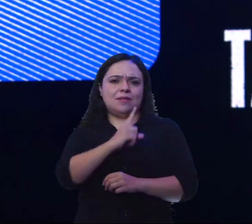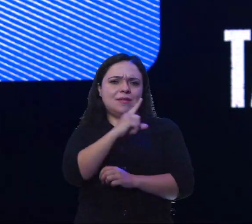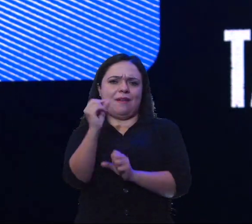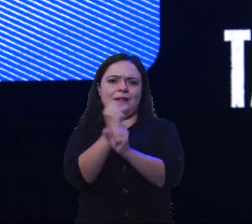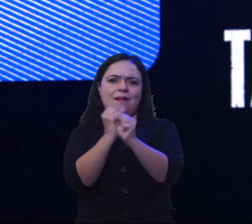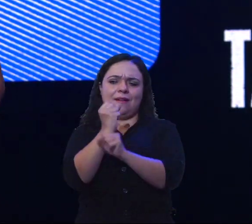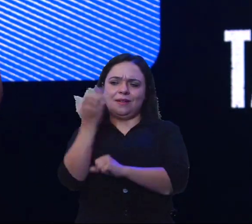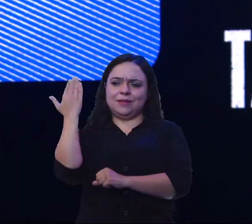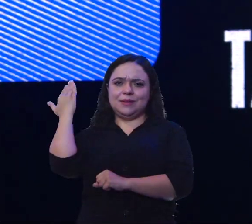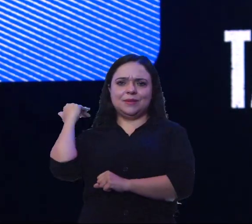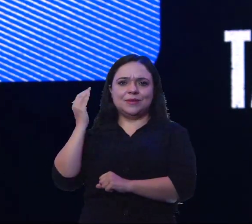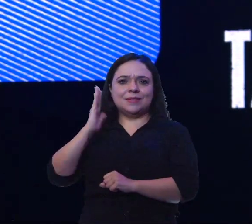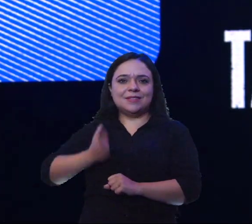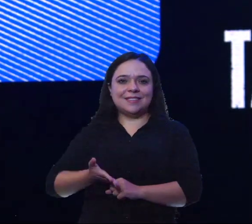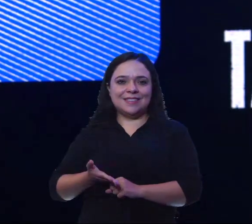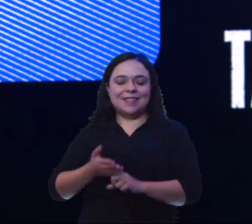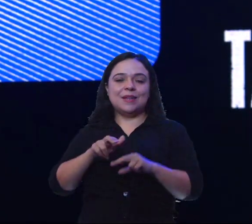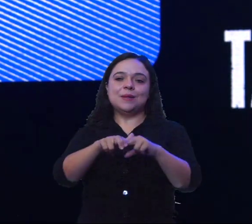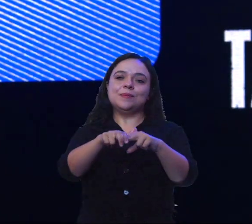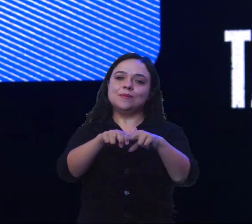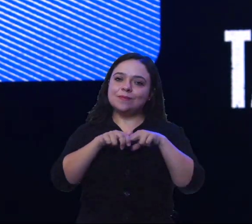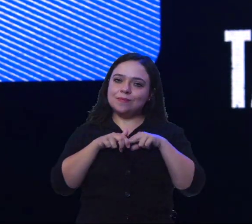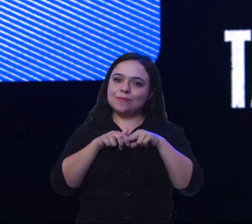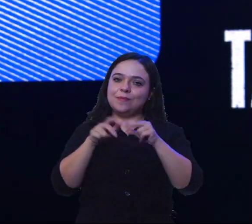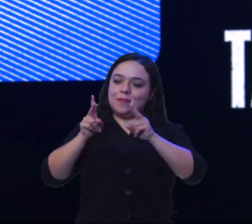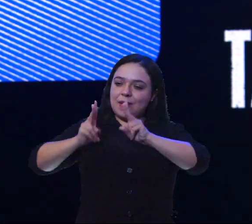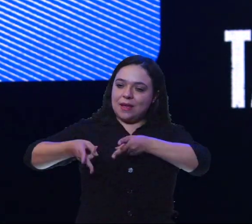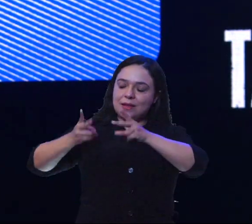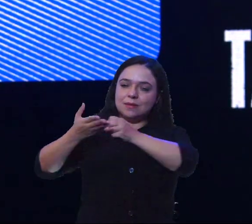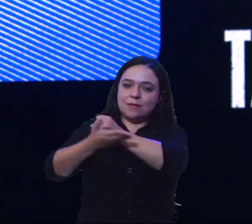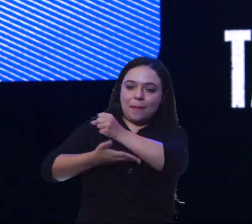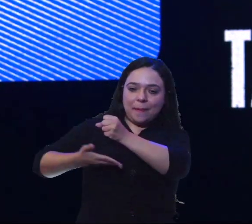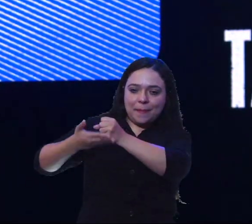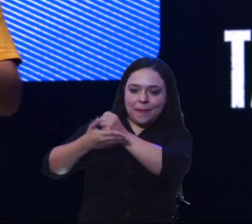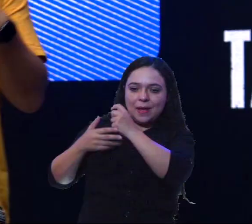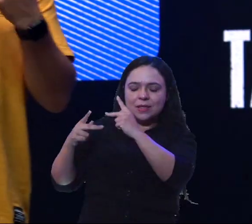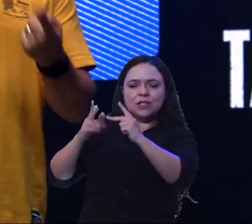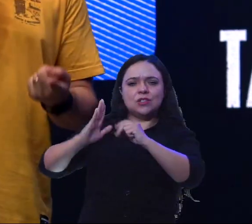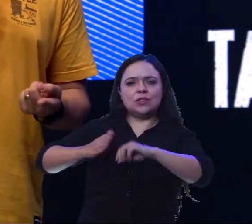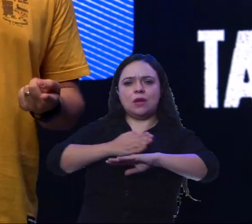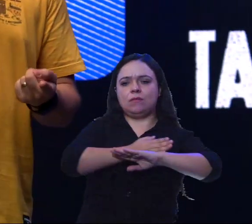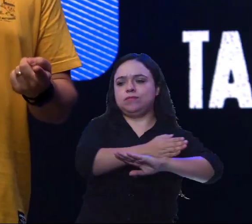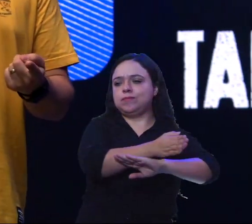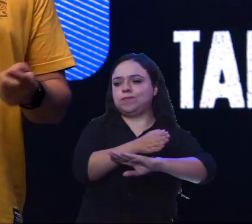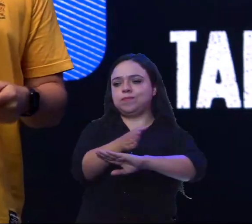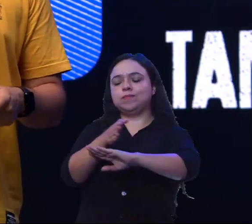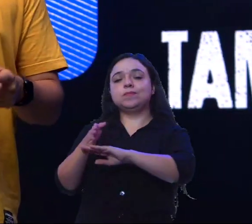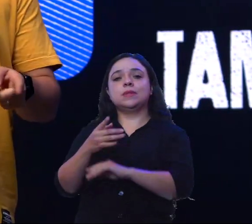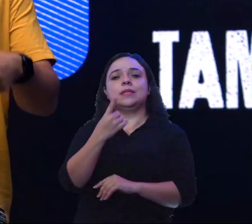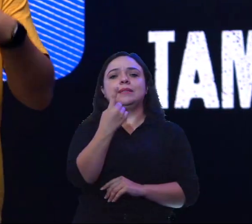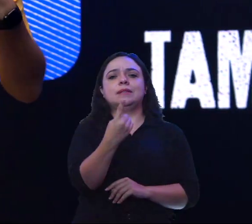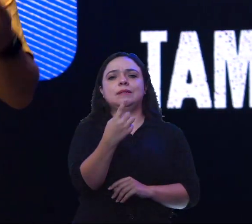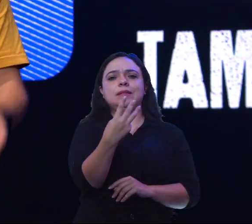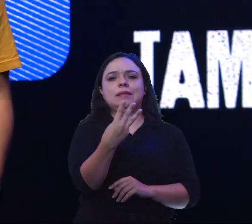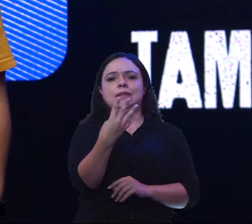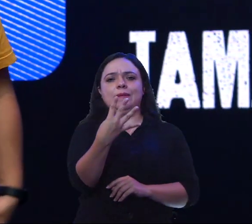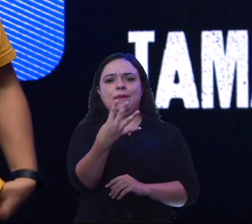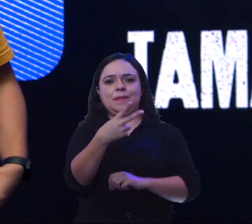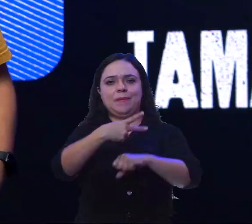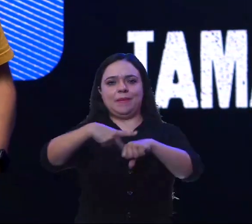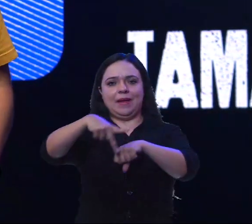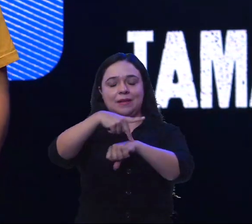mesma instituição, firmada nas mesmas bases, está em mais de 134 países, 199